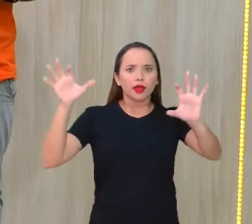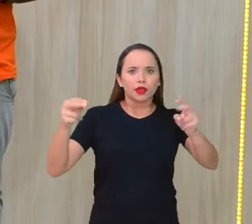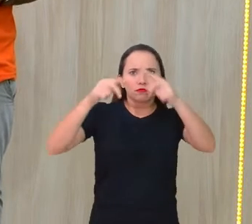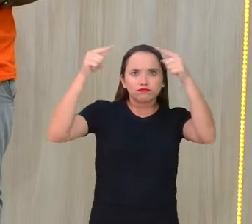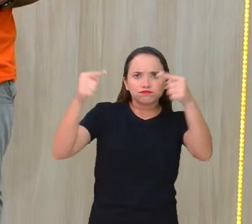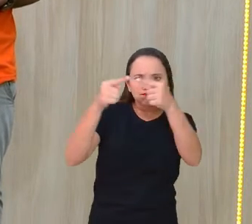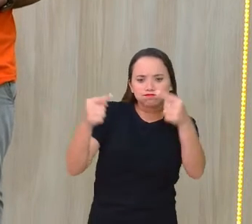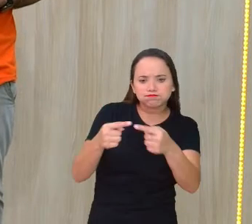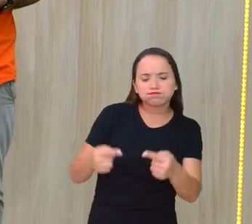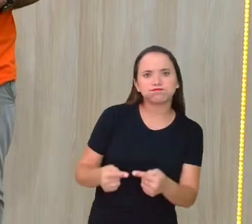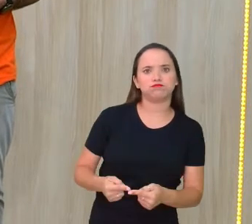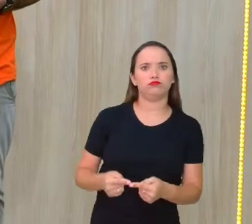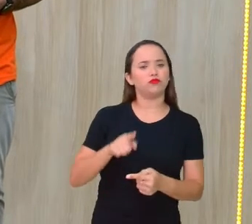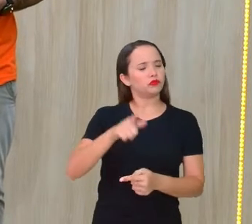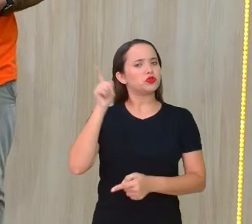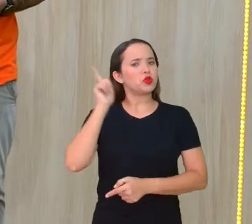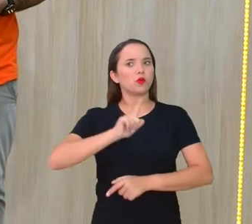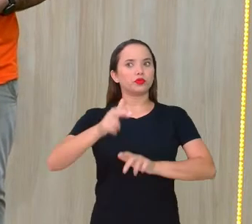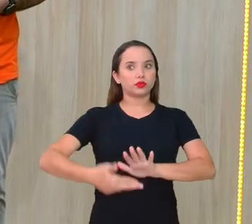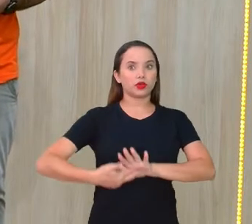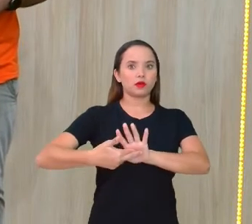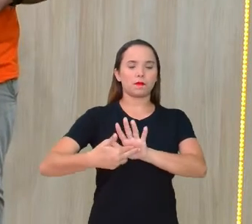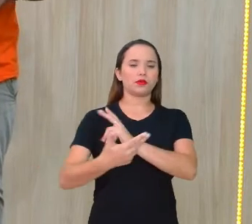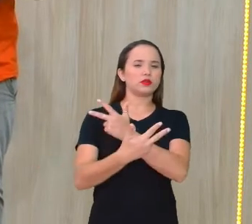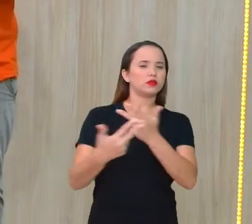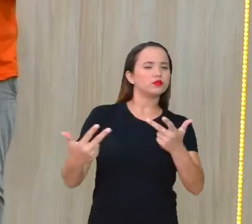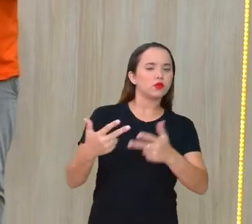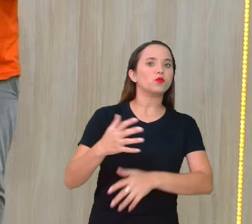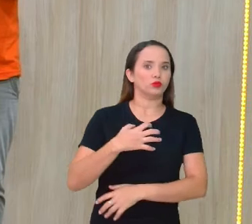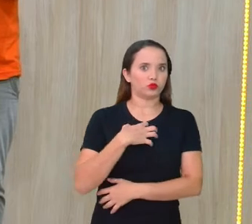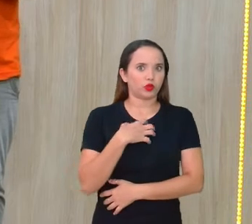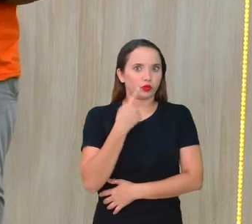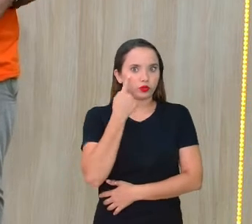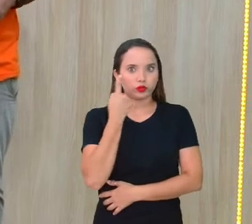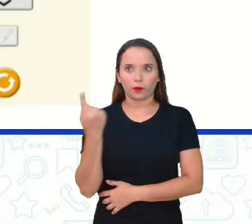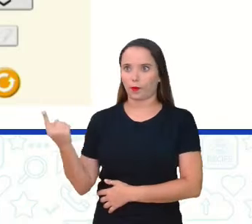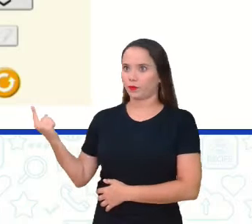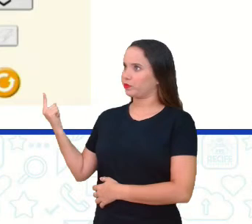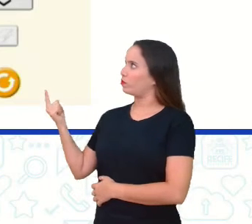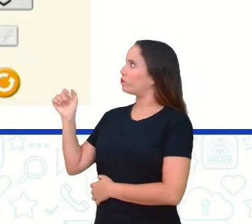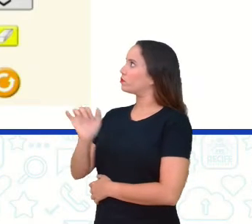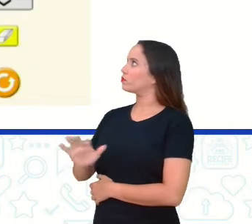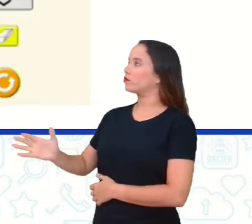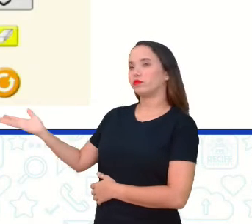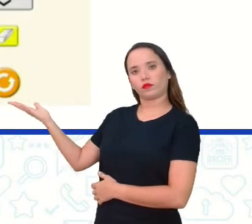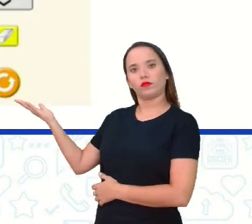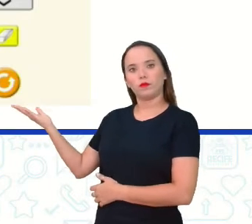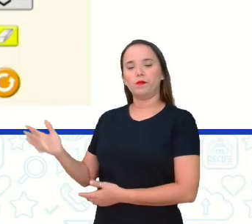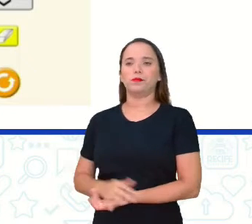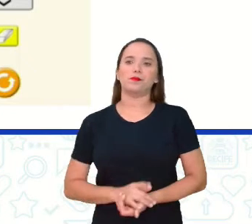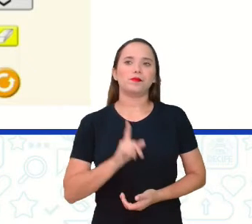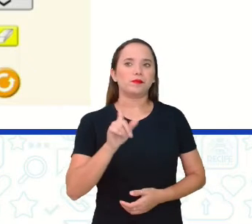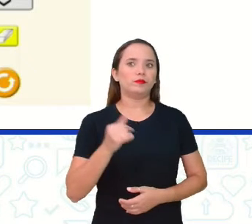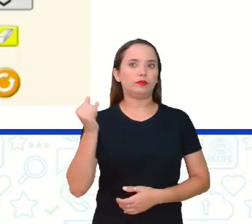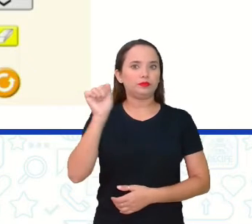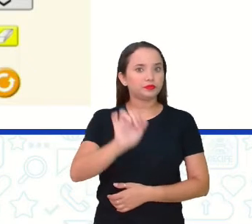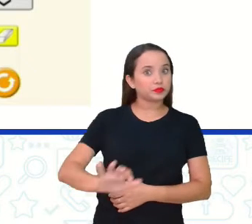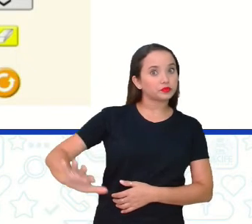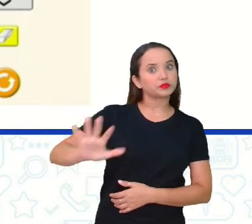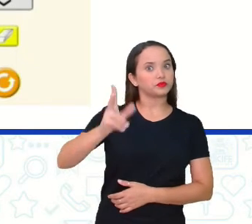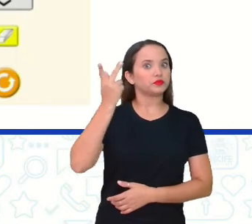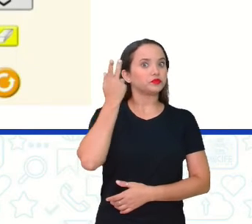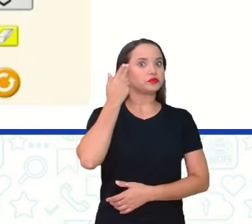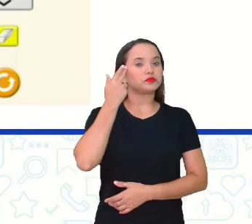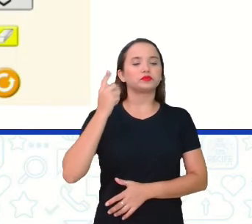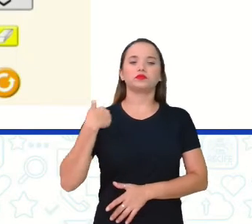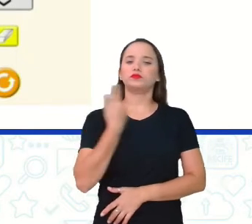consegue representar de uma determinada forma, tá certo? E essa imagem que está aparecendo aí é uma imagem que é muito comum a gente apresentar